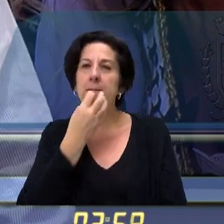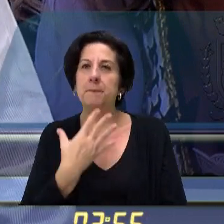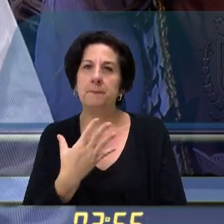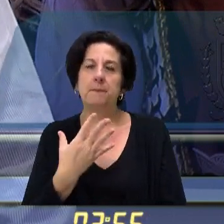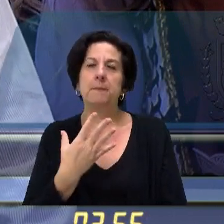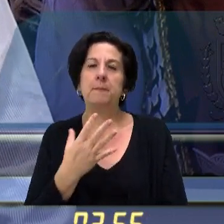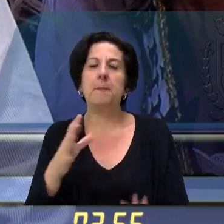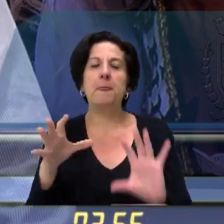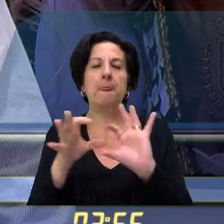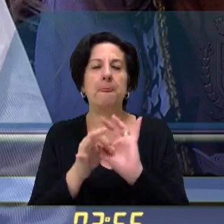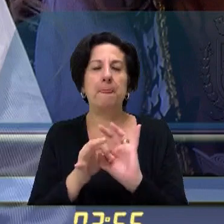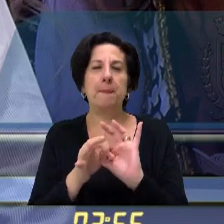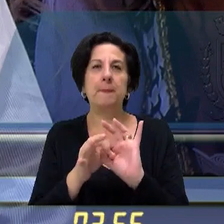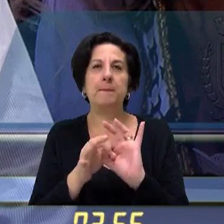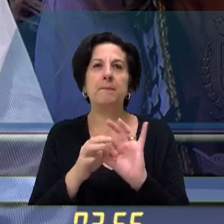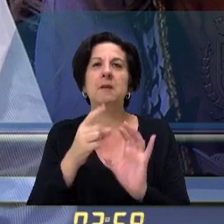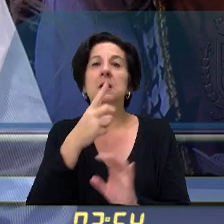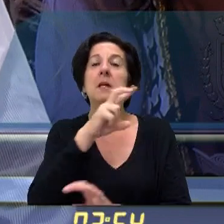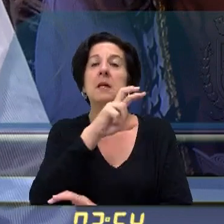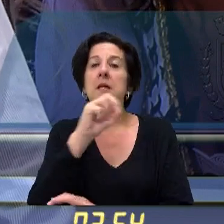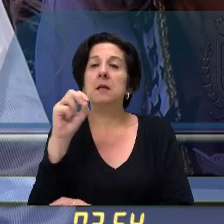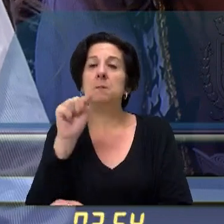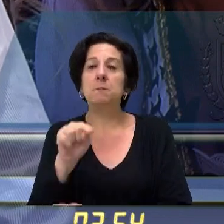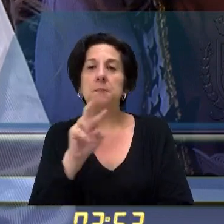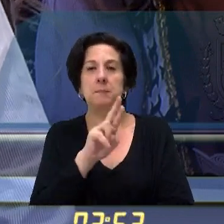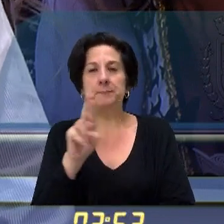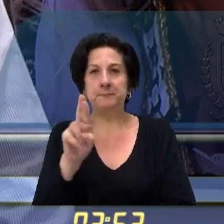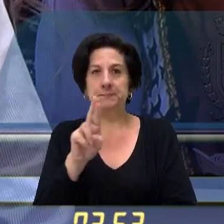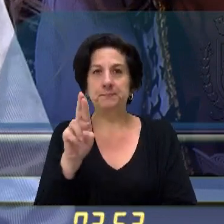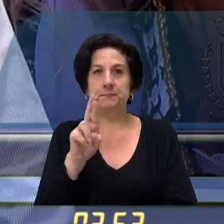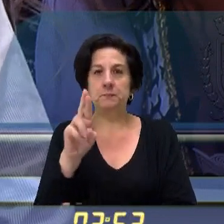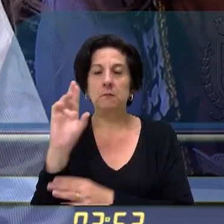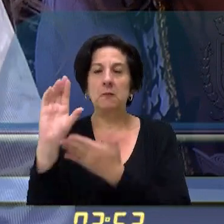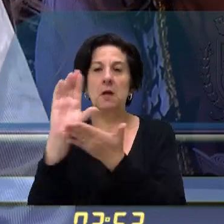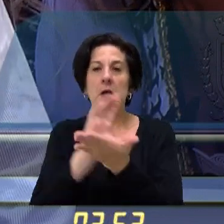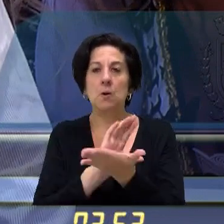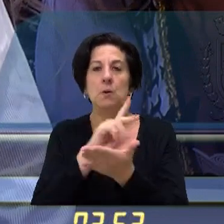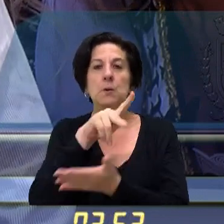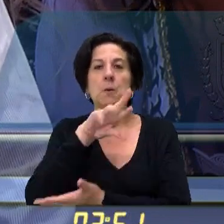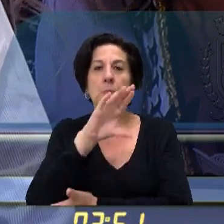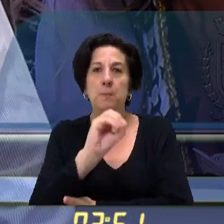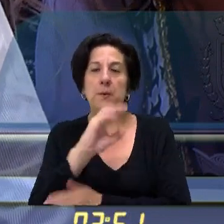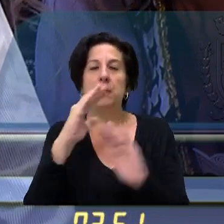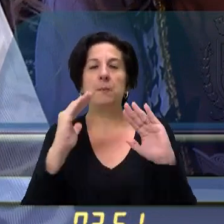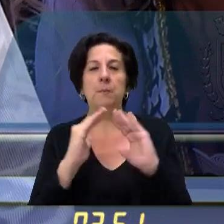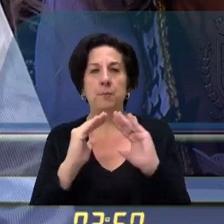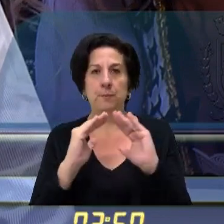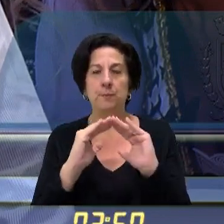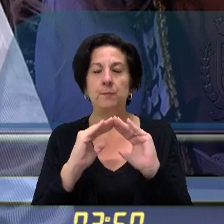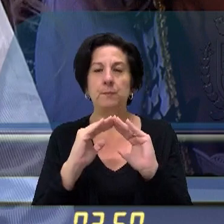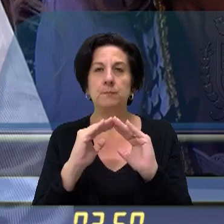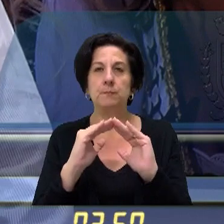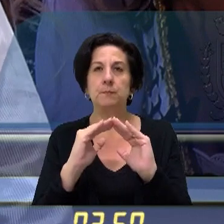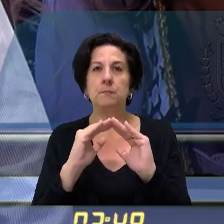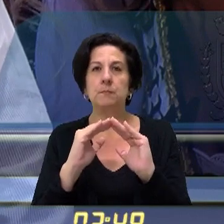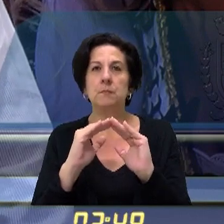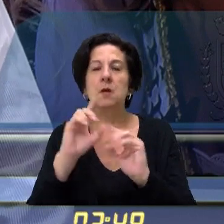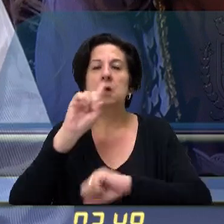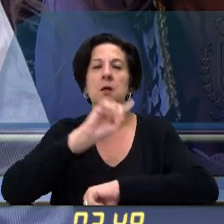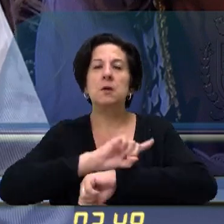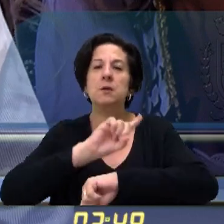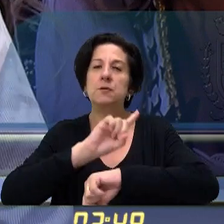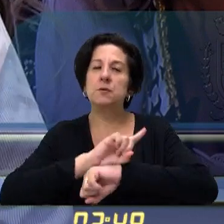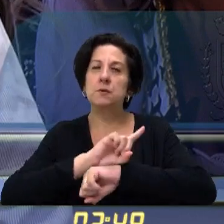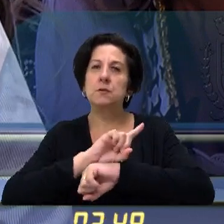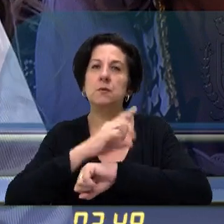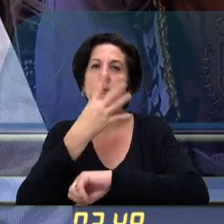vai interligar ao Santa Vitória, é de R$500 mil, recursos do Pró Moradia, e o prazo de